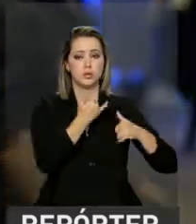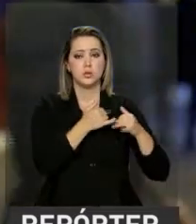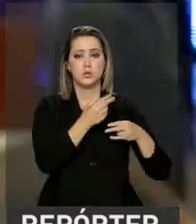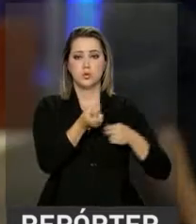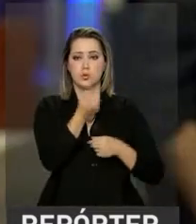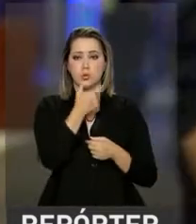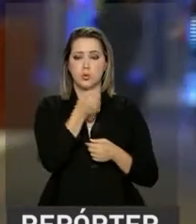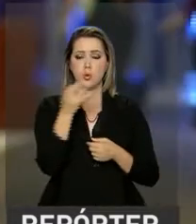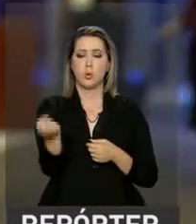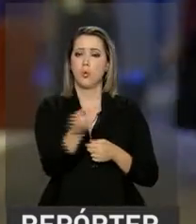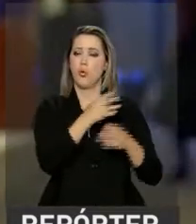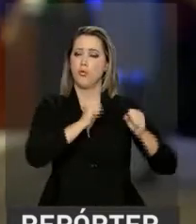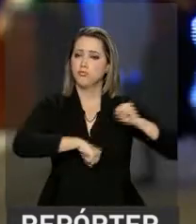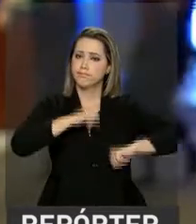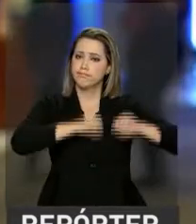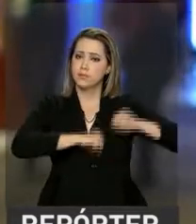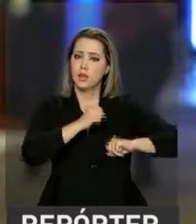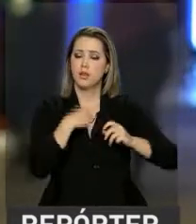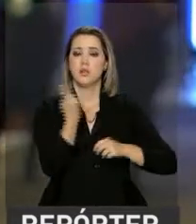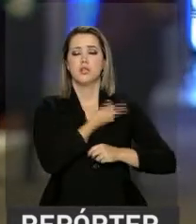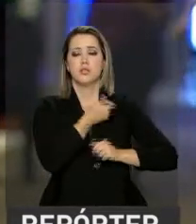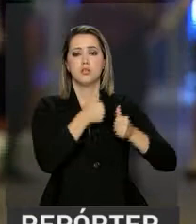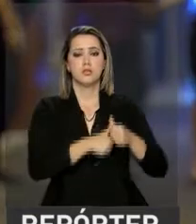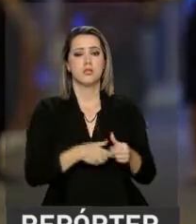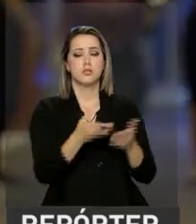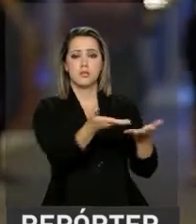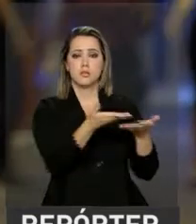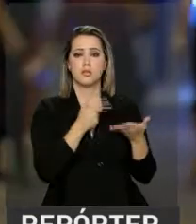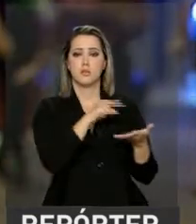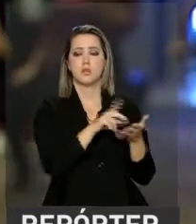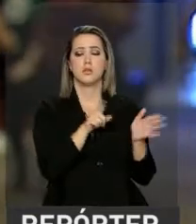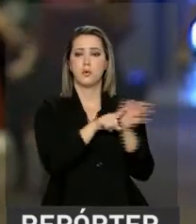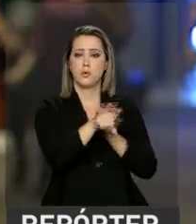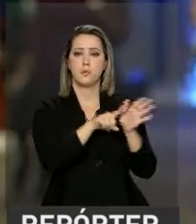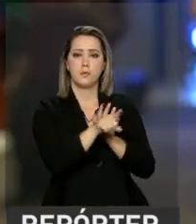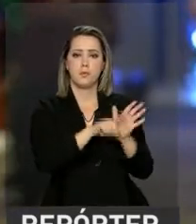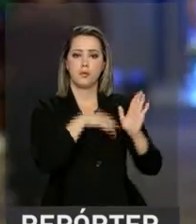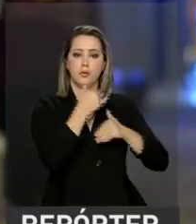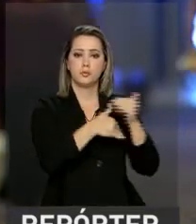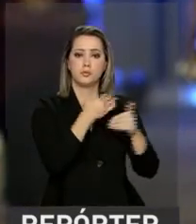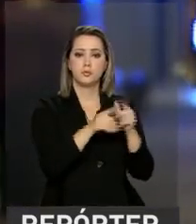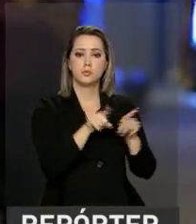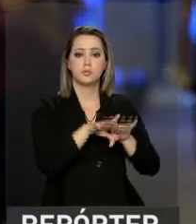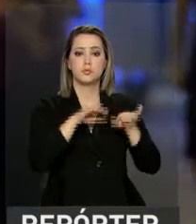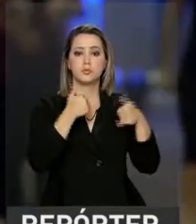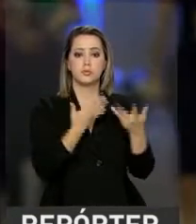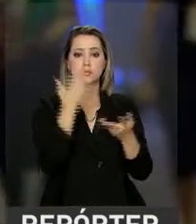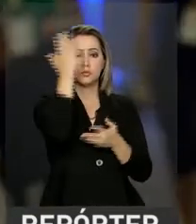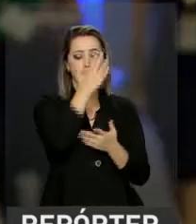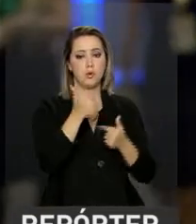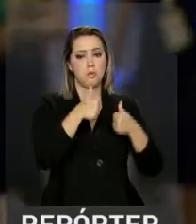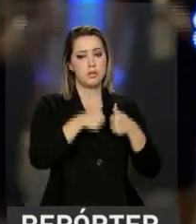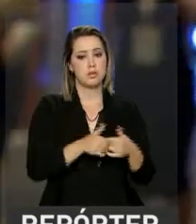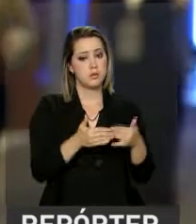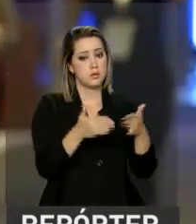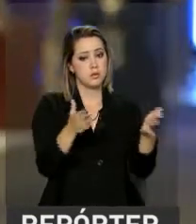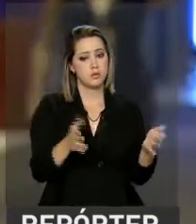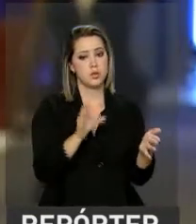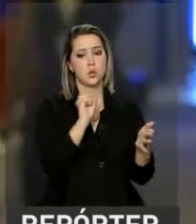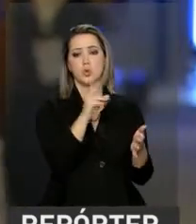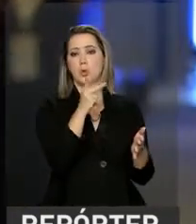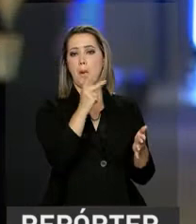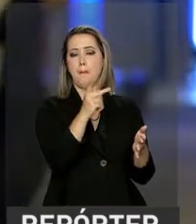novas fábricas, estamos recebendo investimento em pesquisa e desenvolvimento. Então, o Brasil está aberto e só as